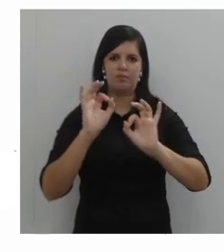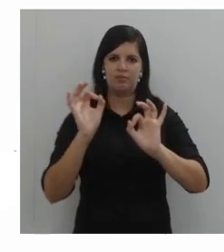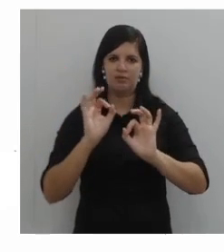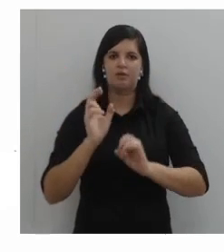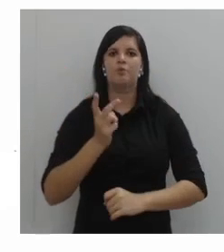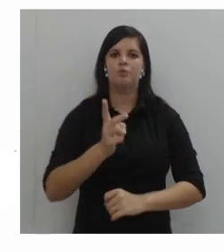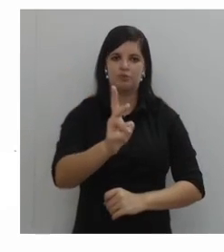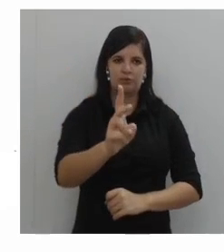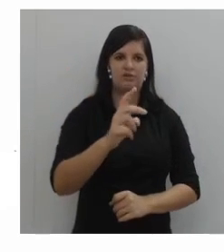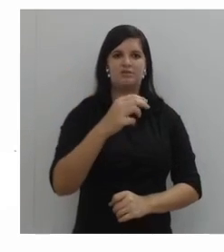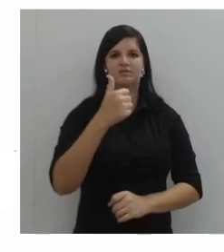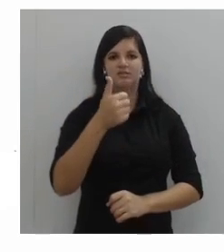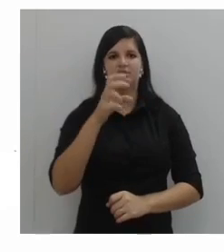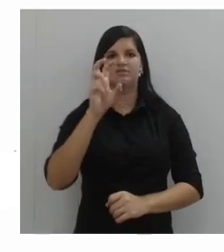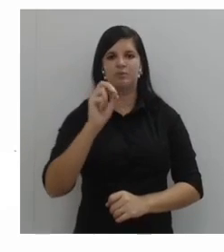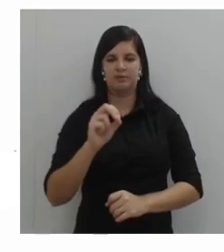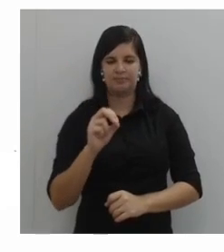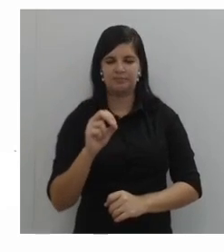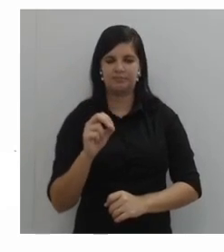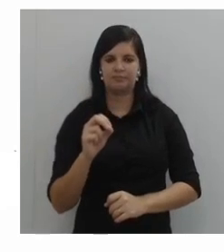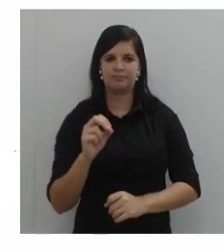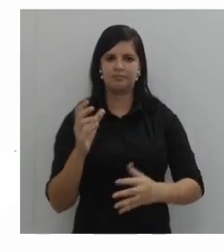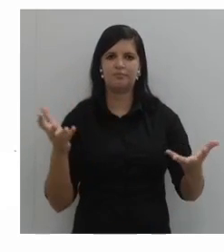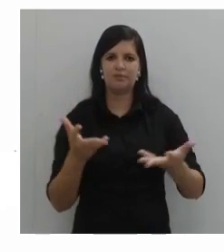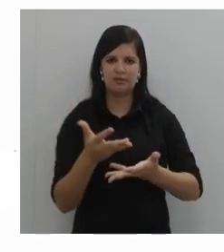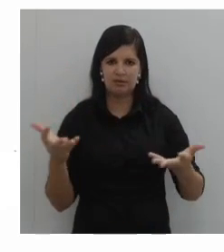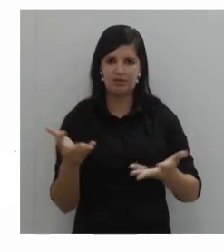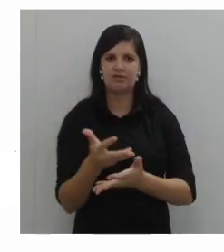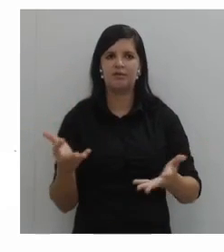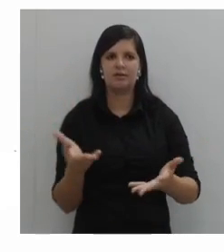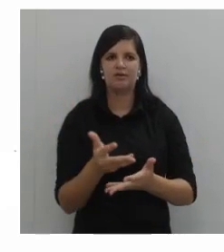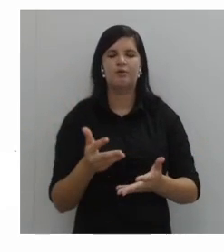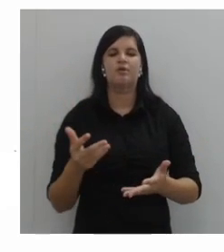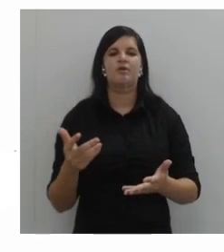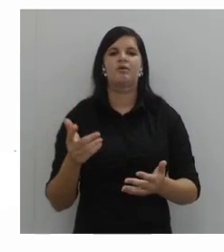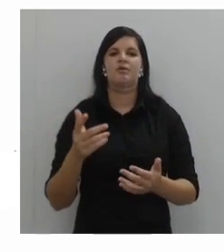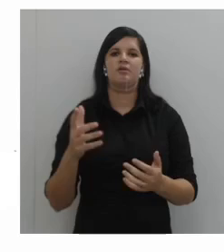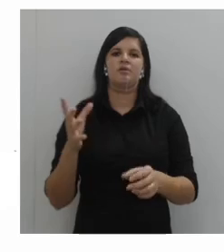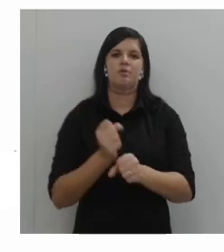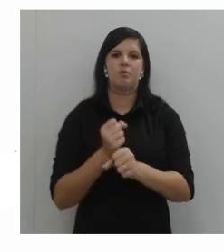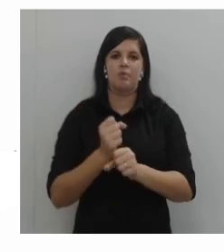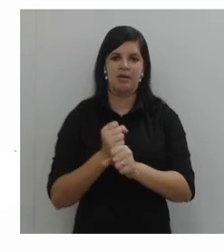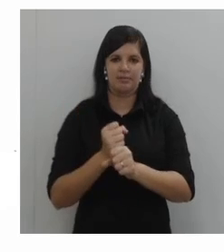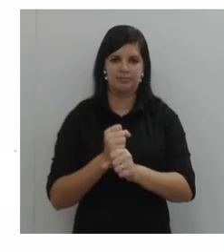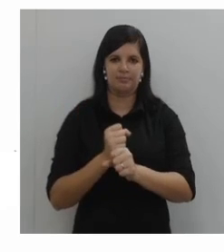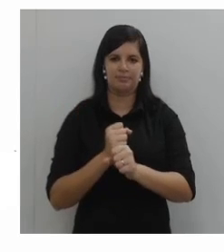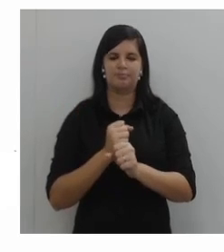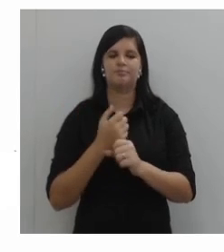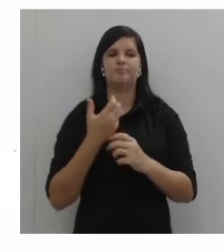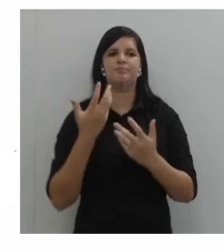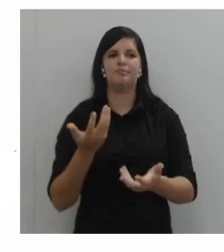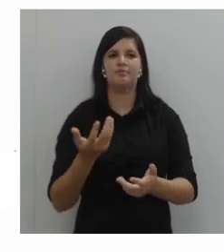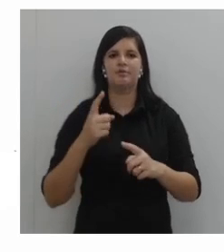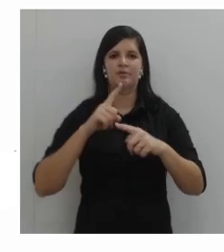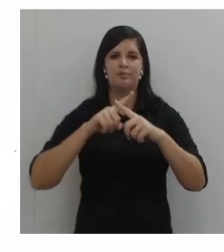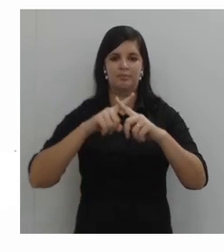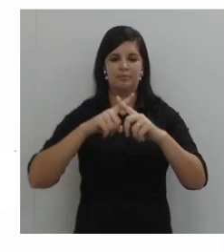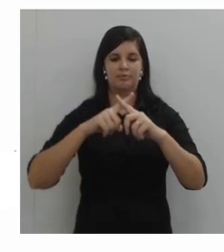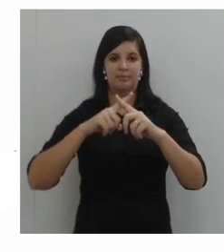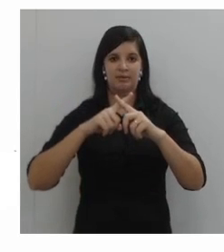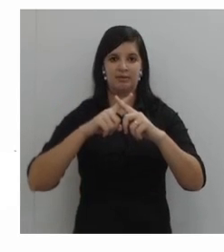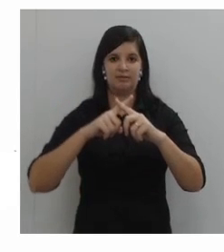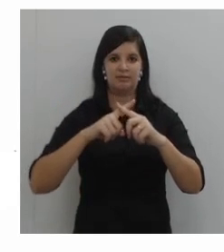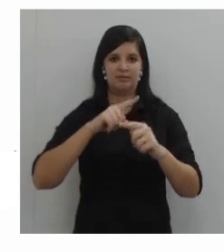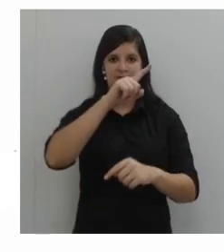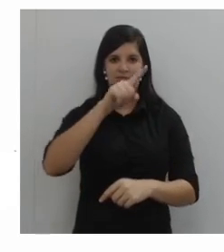fica 150. Agora é só fazer aí as operações. Né? Quando você fizer aqui a multiplicação de meio